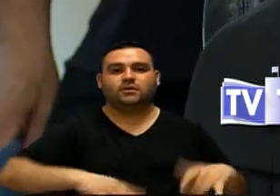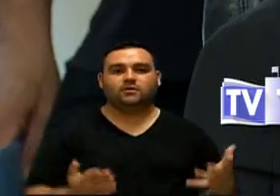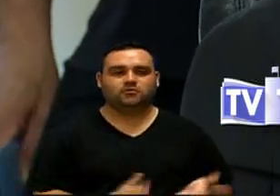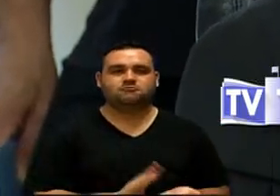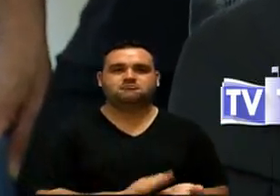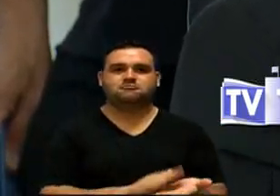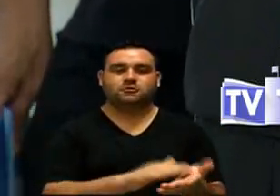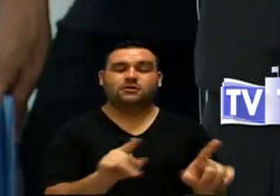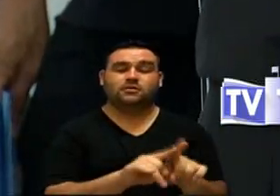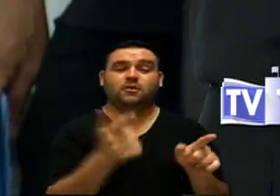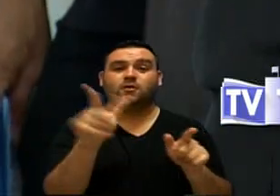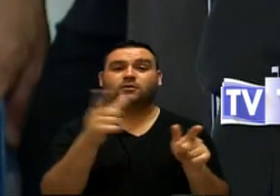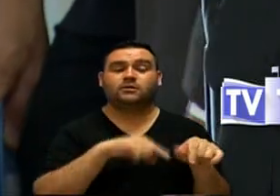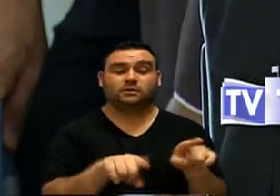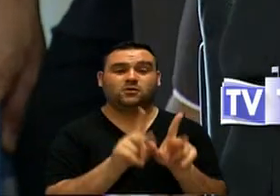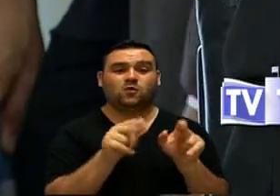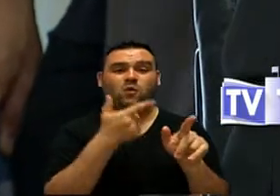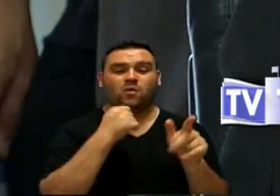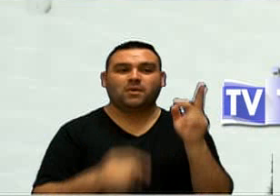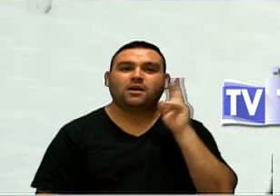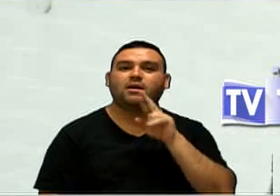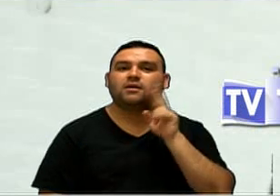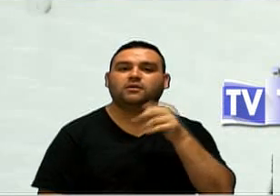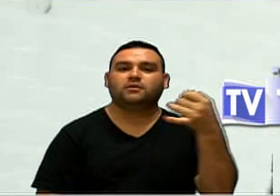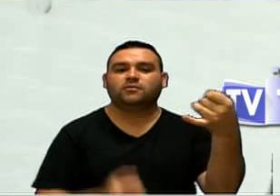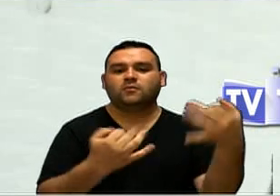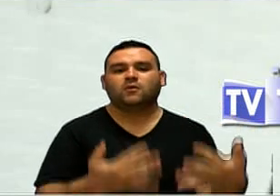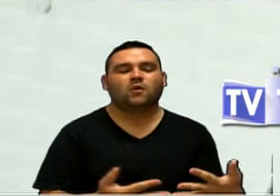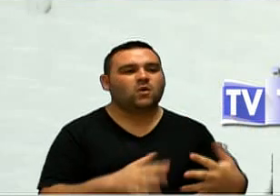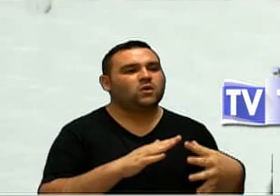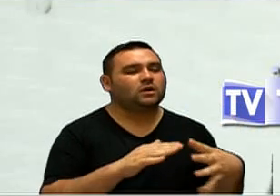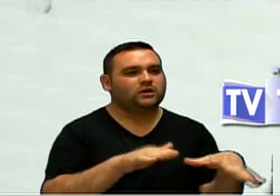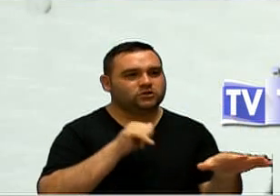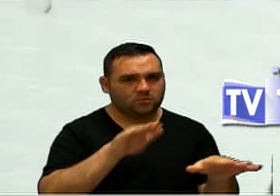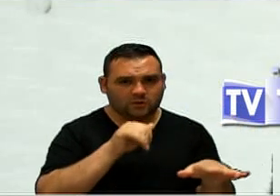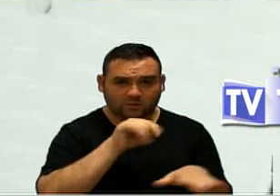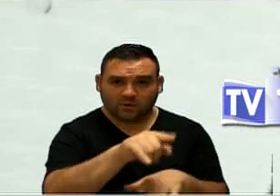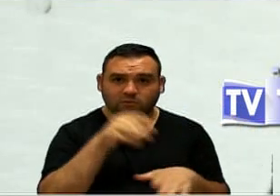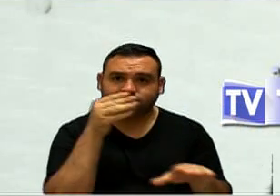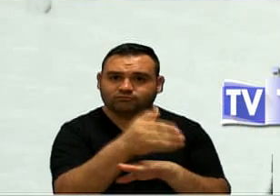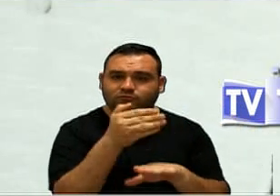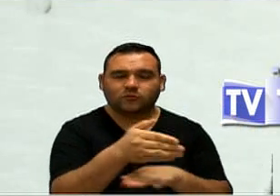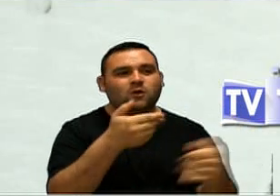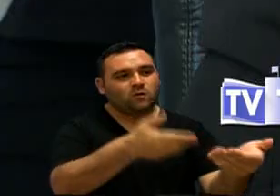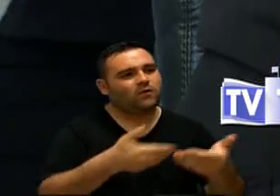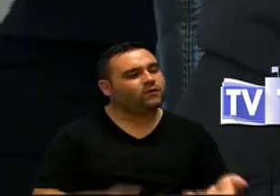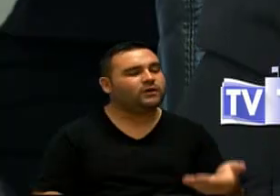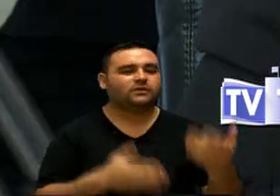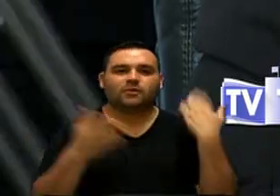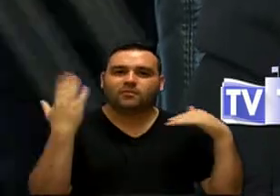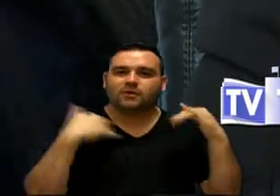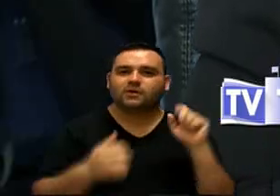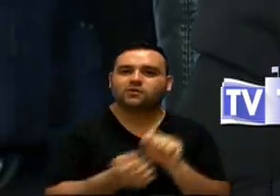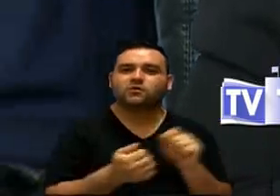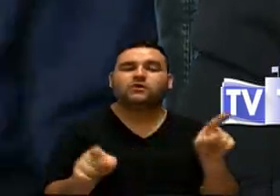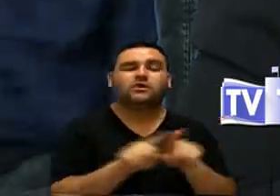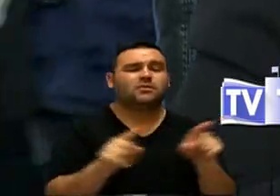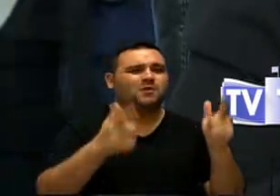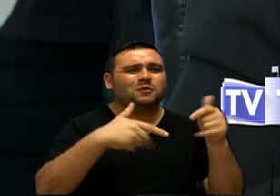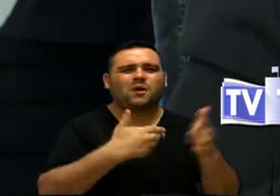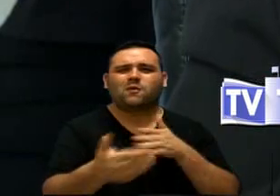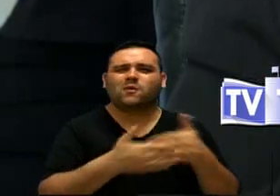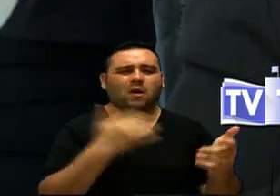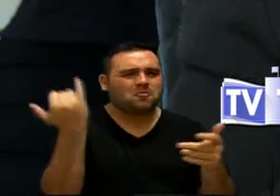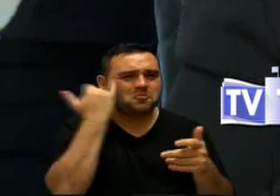CME. E outra, que nem o vereador Renan. Tudo que você chama ele, Renan, ele vai. Se convida ele, ele vai passear com você. Você vai em tal lugar,